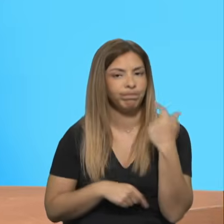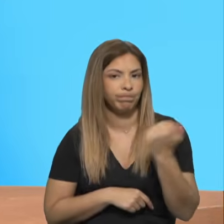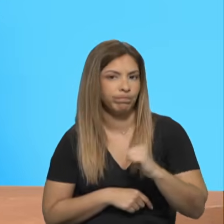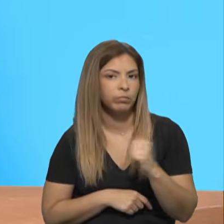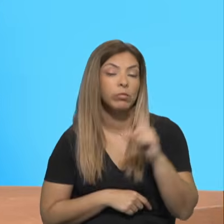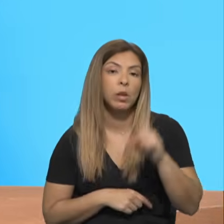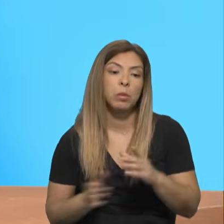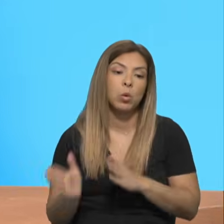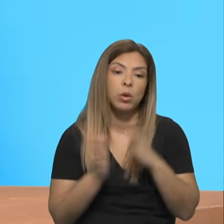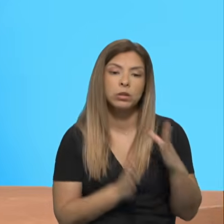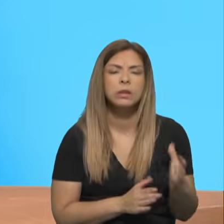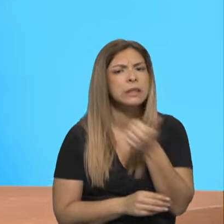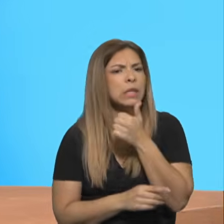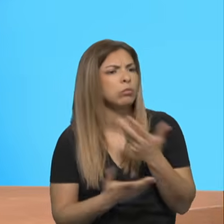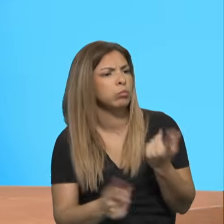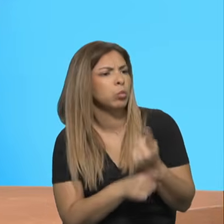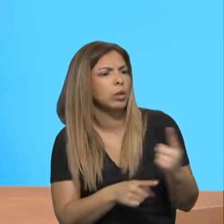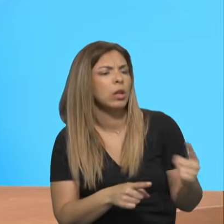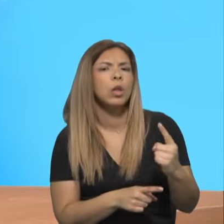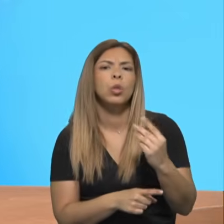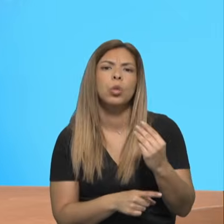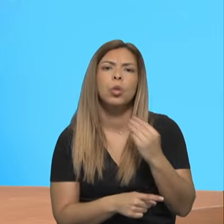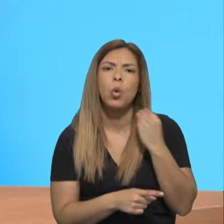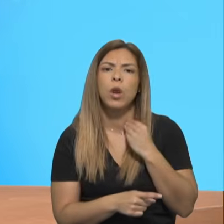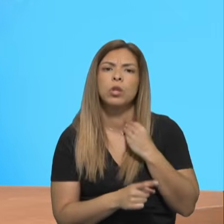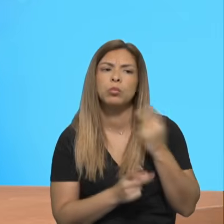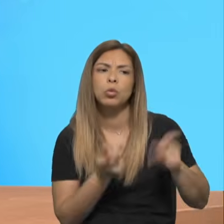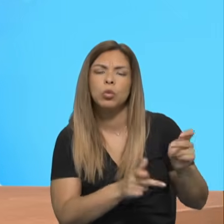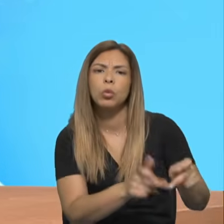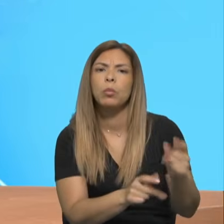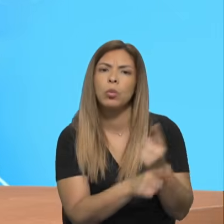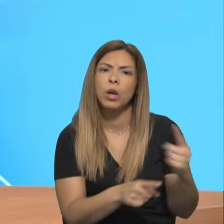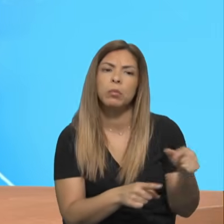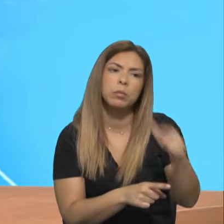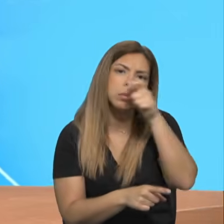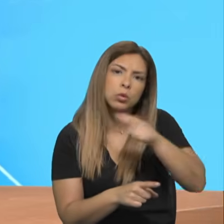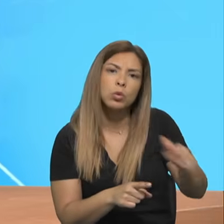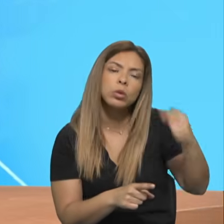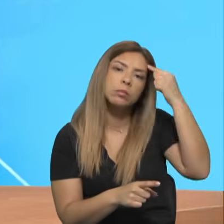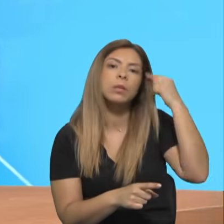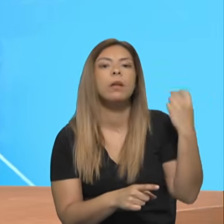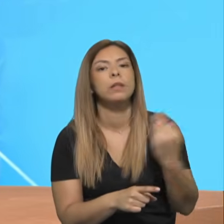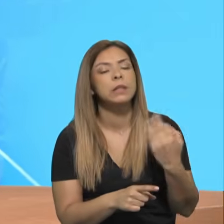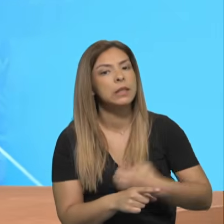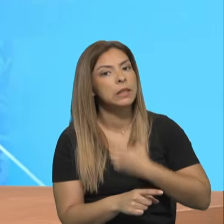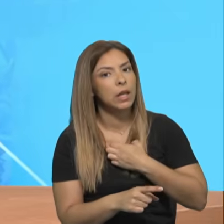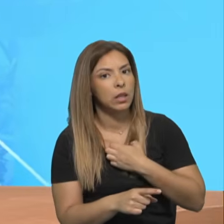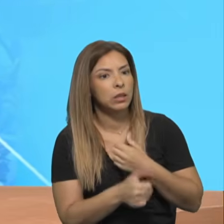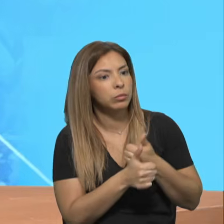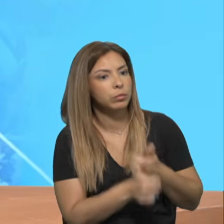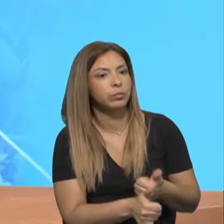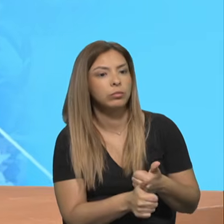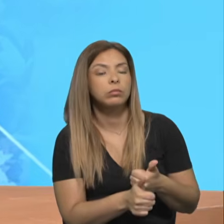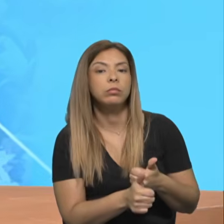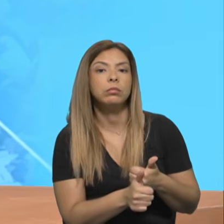que se vive. Porque é que existe o terrorismo? Porque as pessoas aderem a isso e cada vez que se sentem